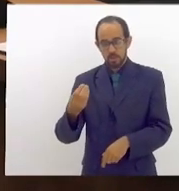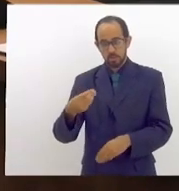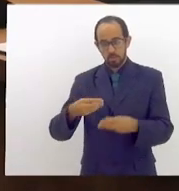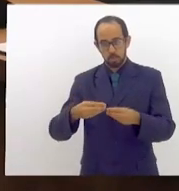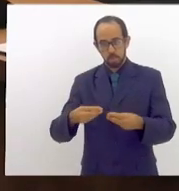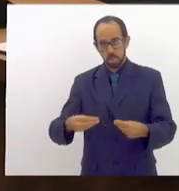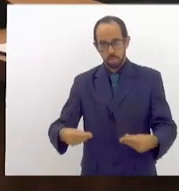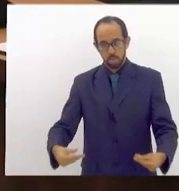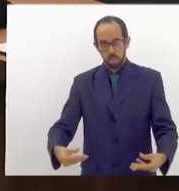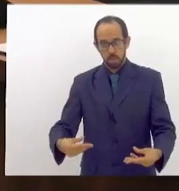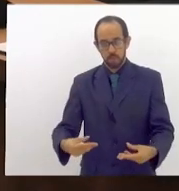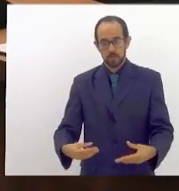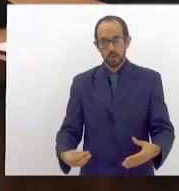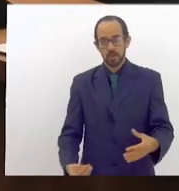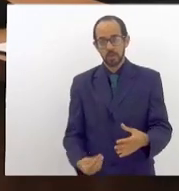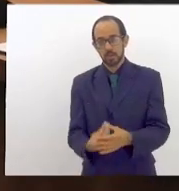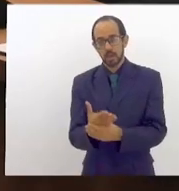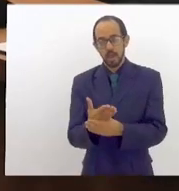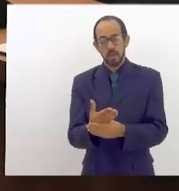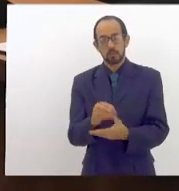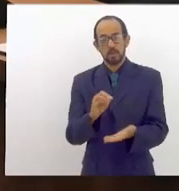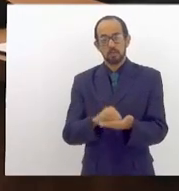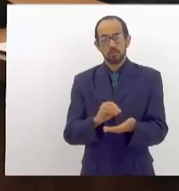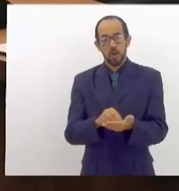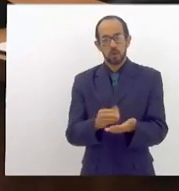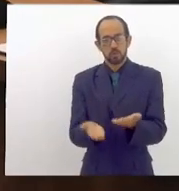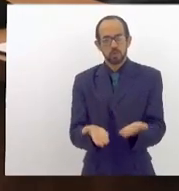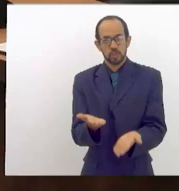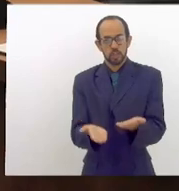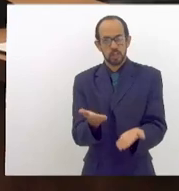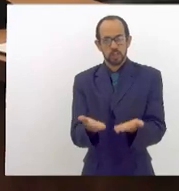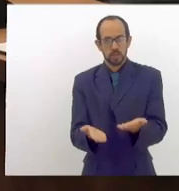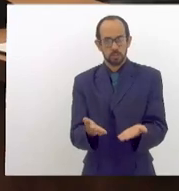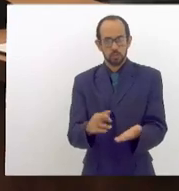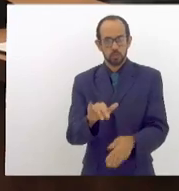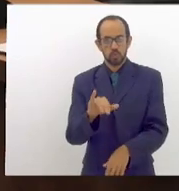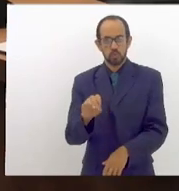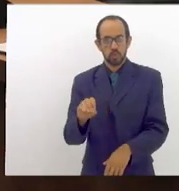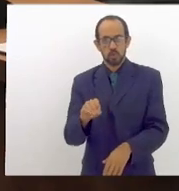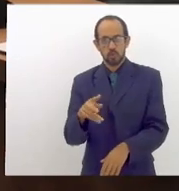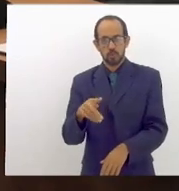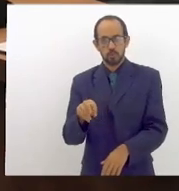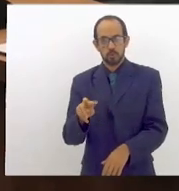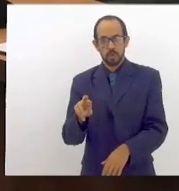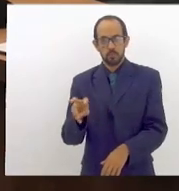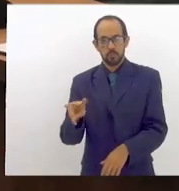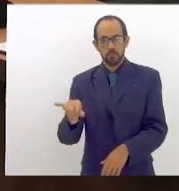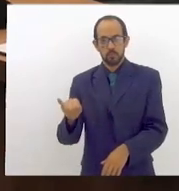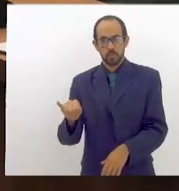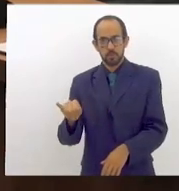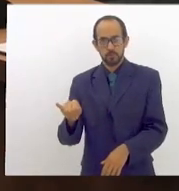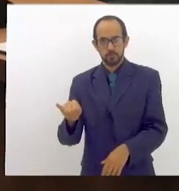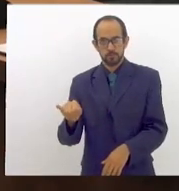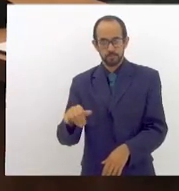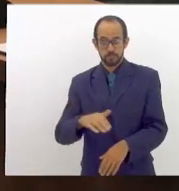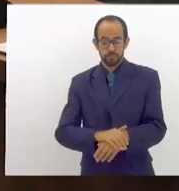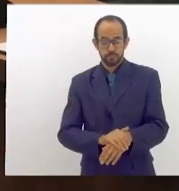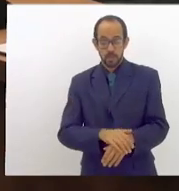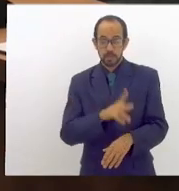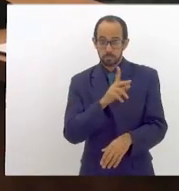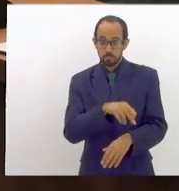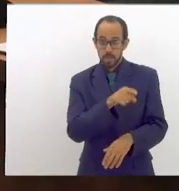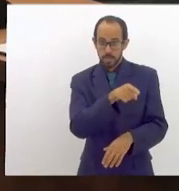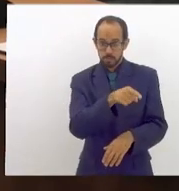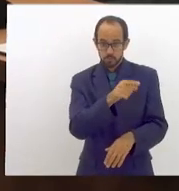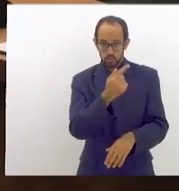gerou um desequilíbrio no rio Previdência e esses mesmos gestores